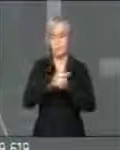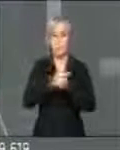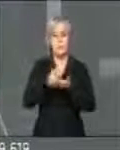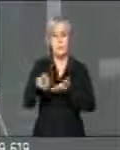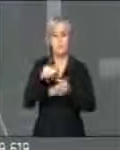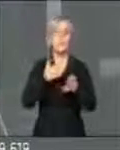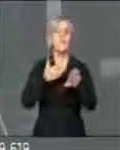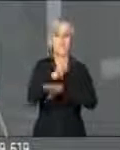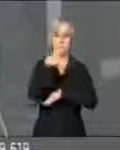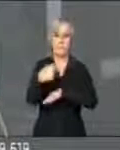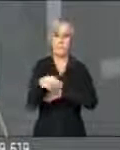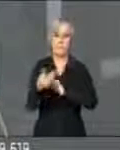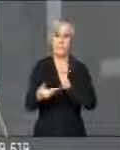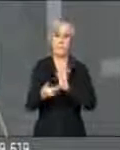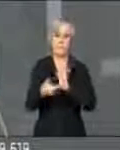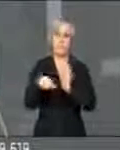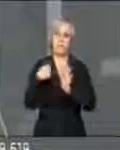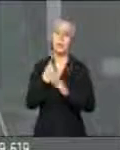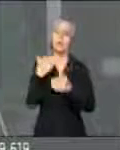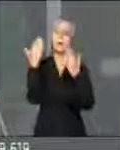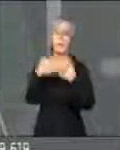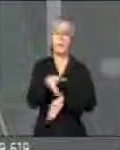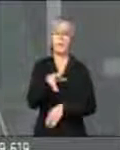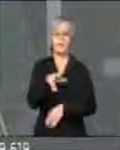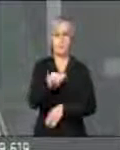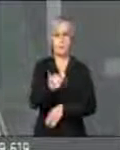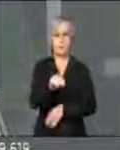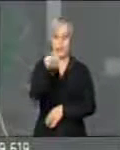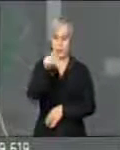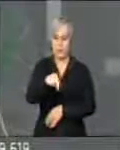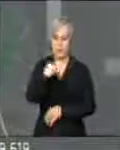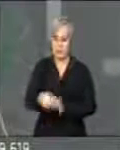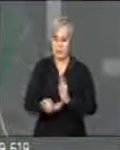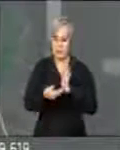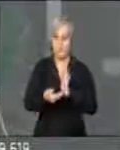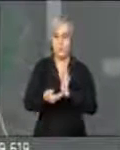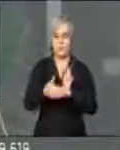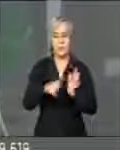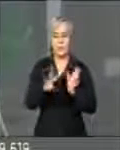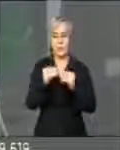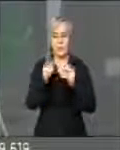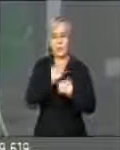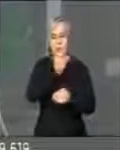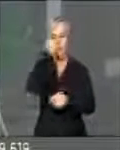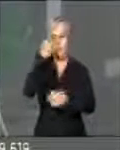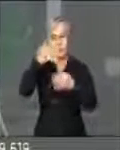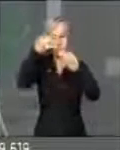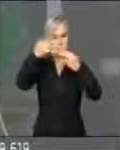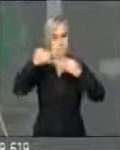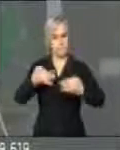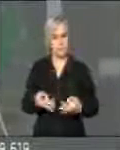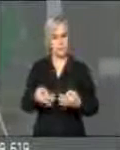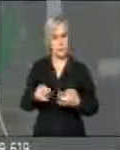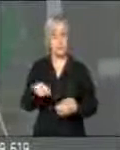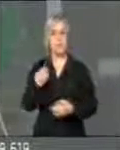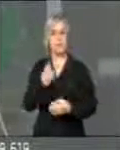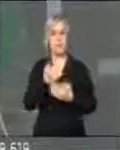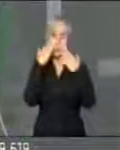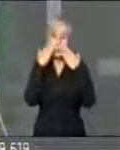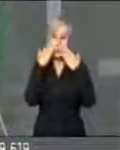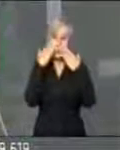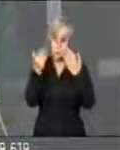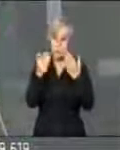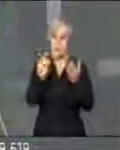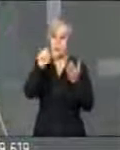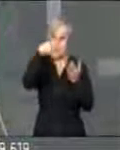passará nessa casa. E nós vamos provar que nessa casa tem pessoas que têm dignidade. E nós vamos mostrar que sim,